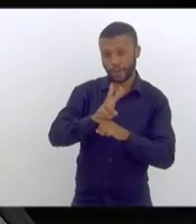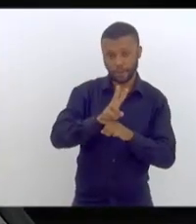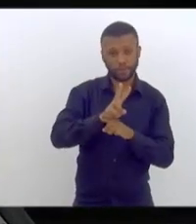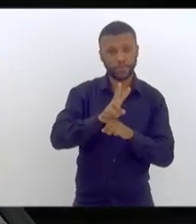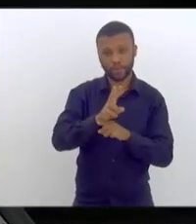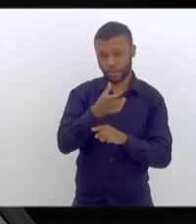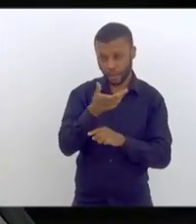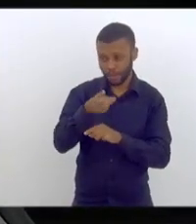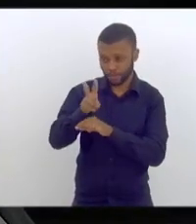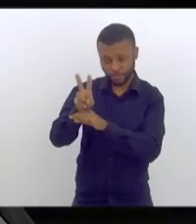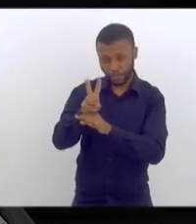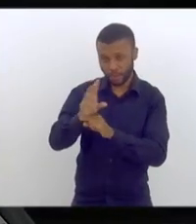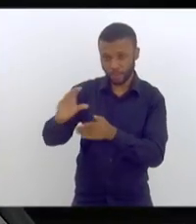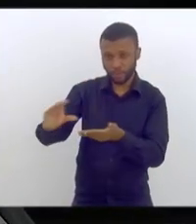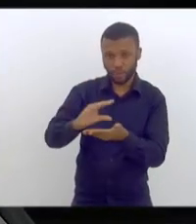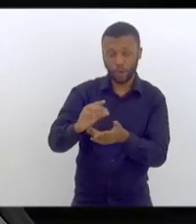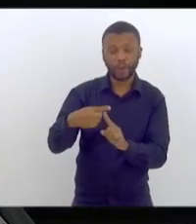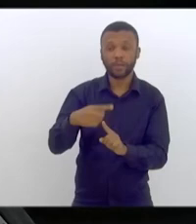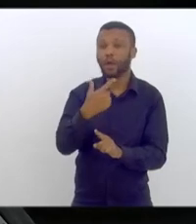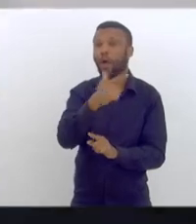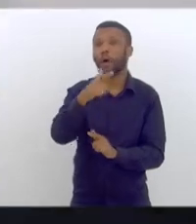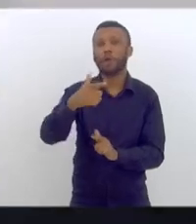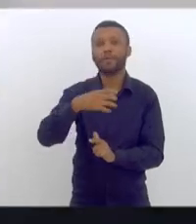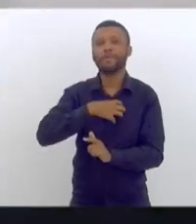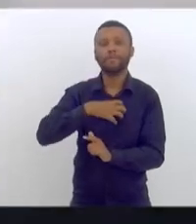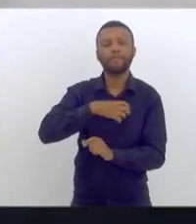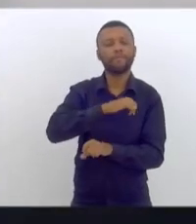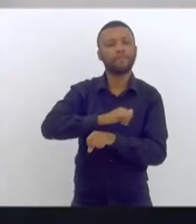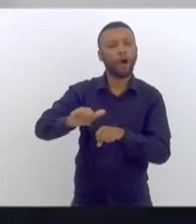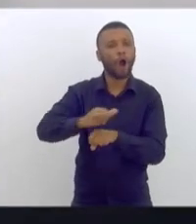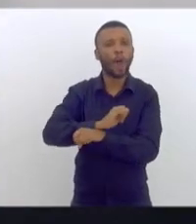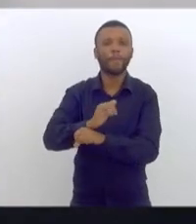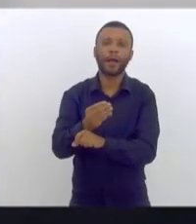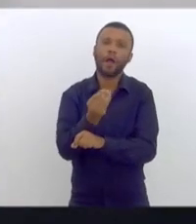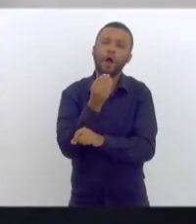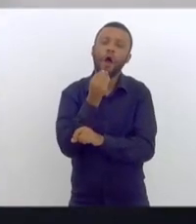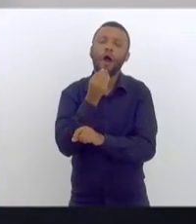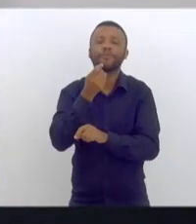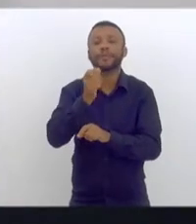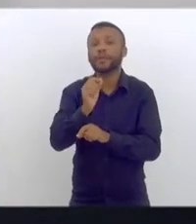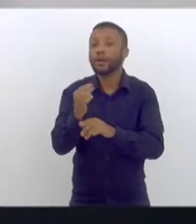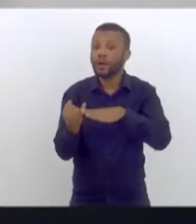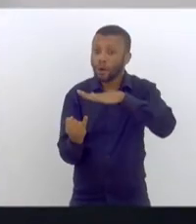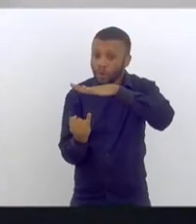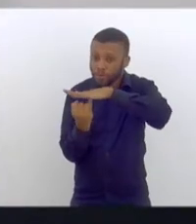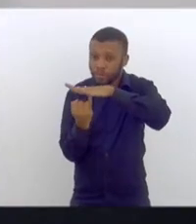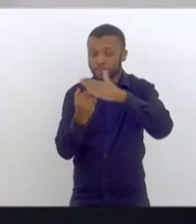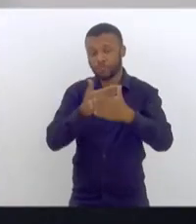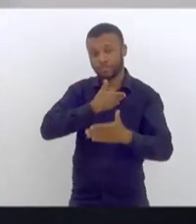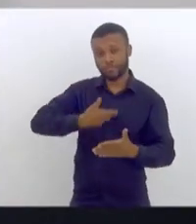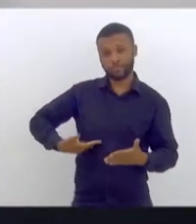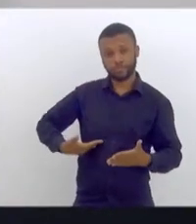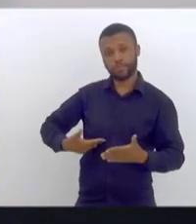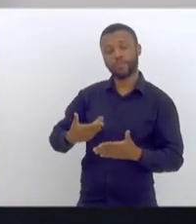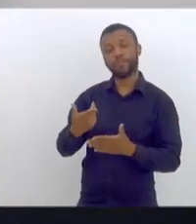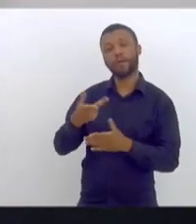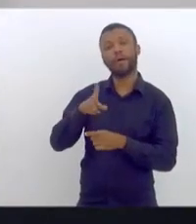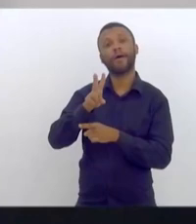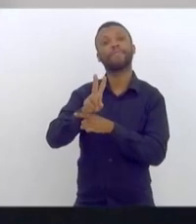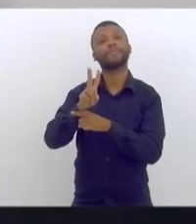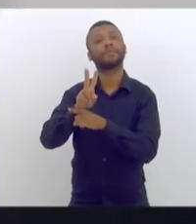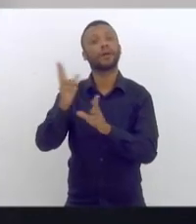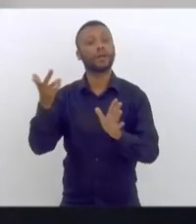tem formas e aí eventualmente Ministério ou instituição estatal for fiscalizar